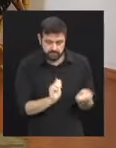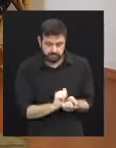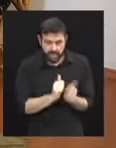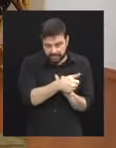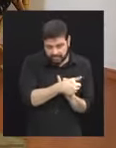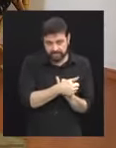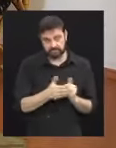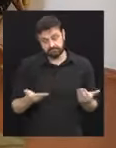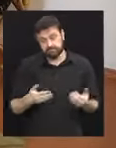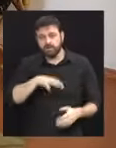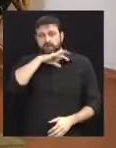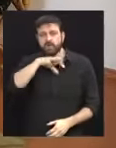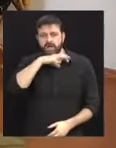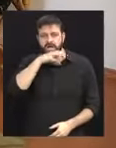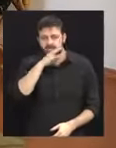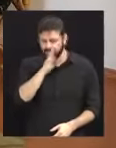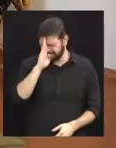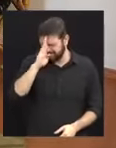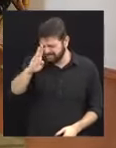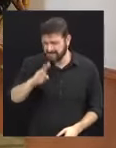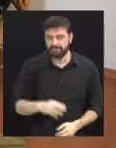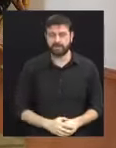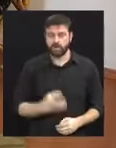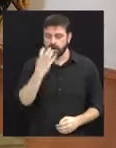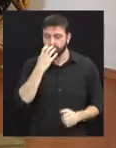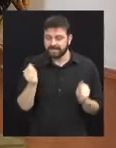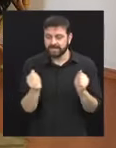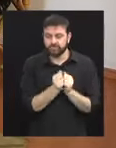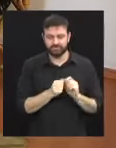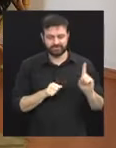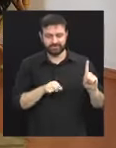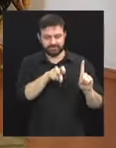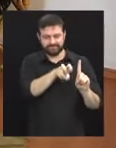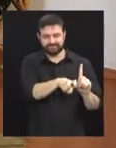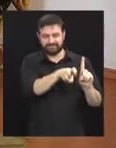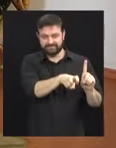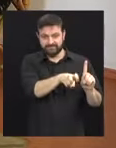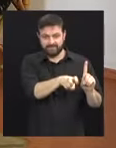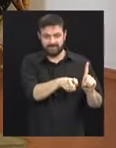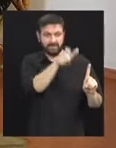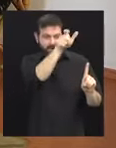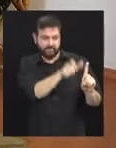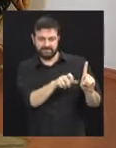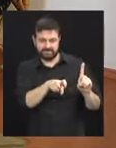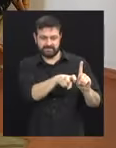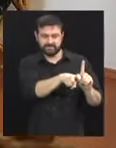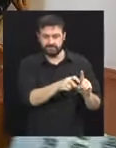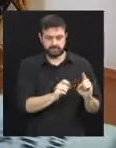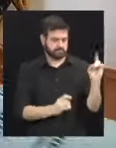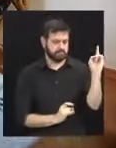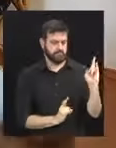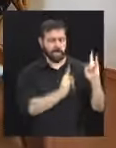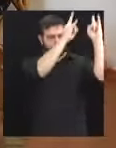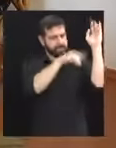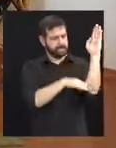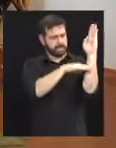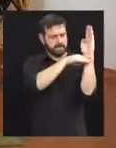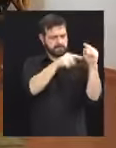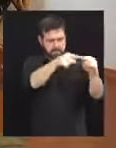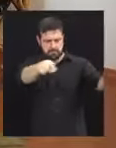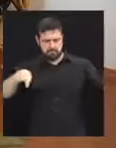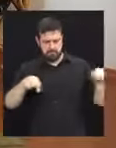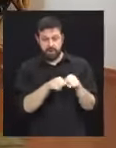Mas o animal, principalmente o cachorro, ele quer a companhia do dono. Para ele não importa muito se ele vai ficar em um apartamento de 50 metros e num de